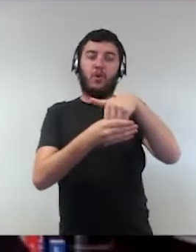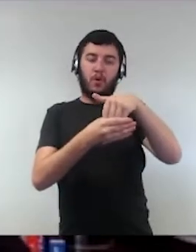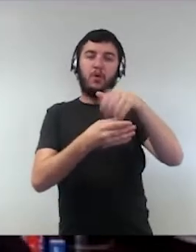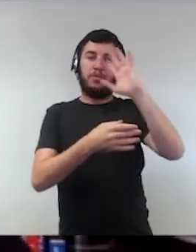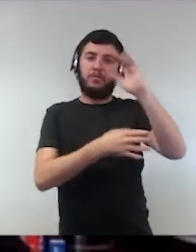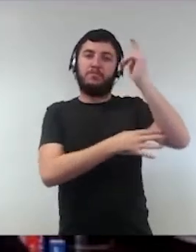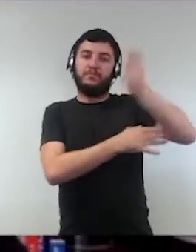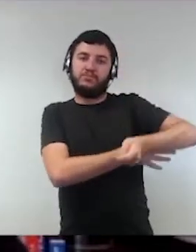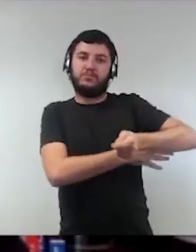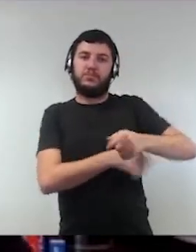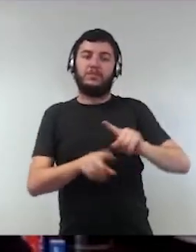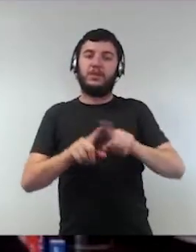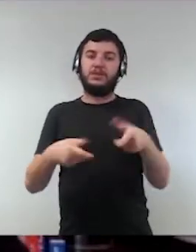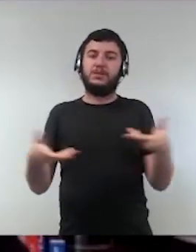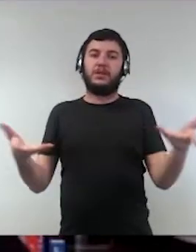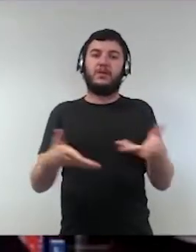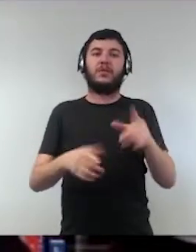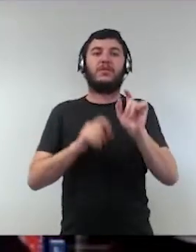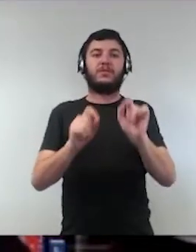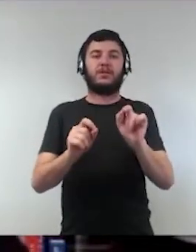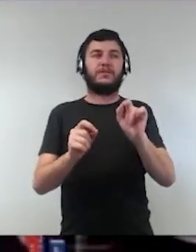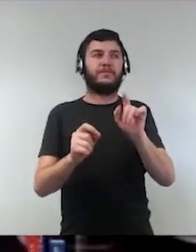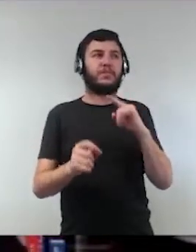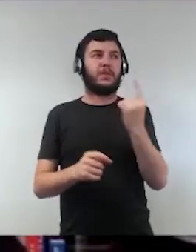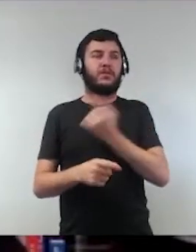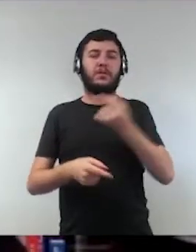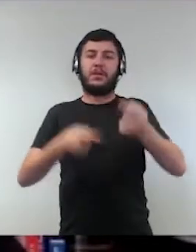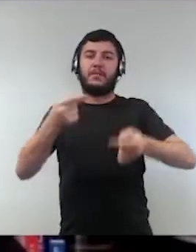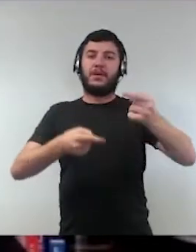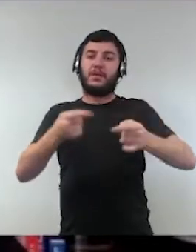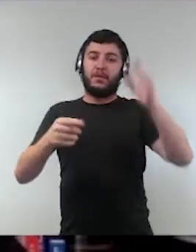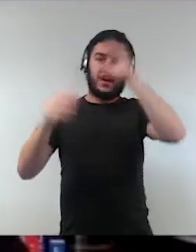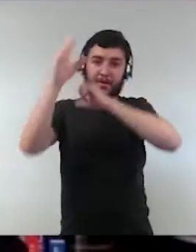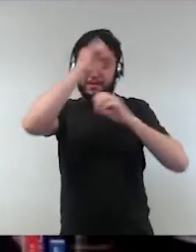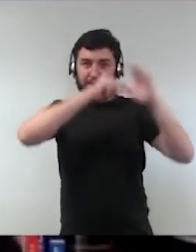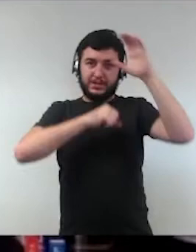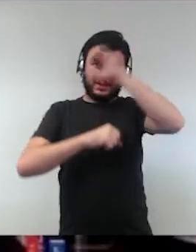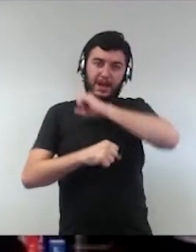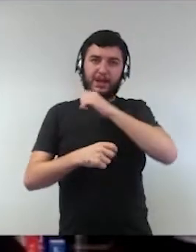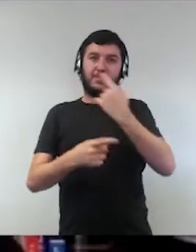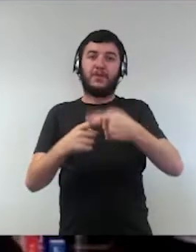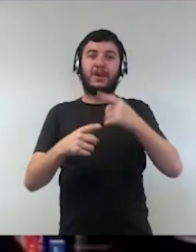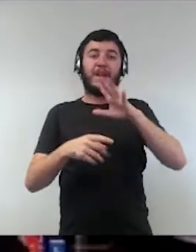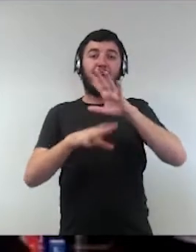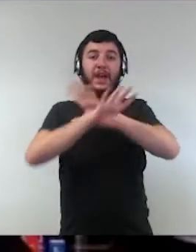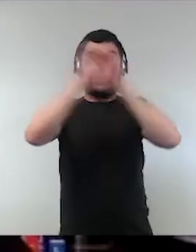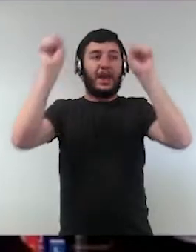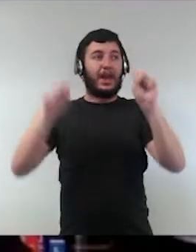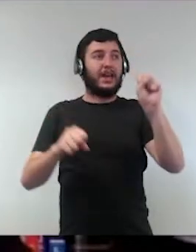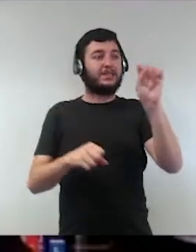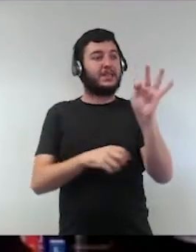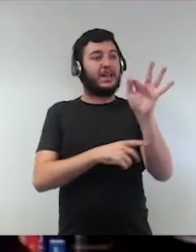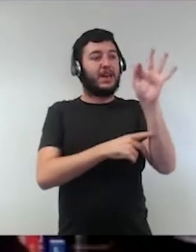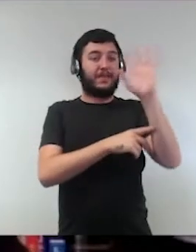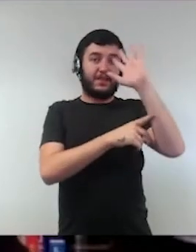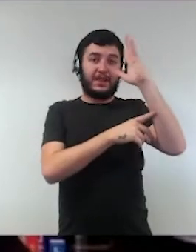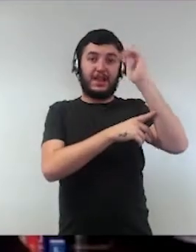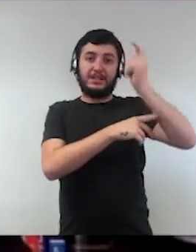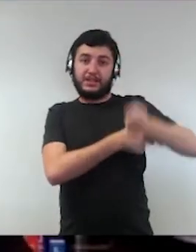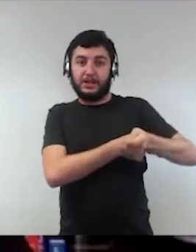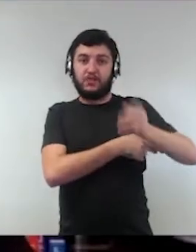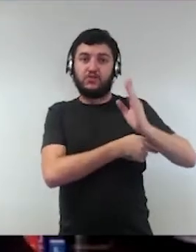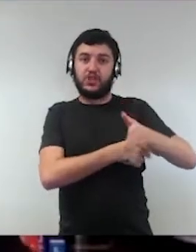que medida o aprendizado com essa decisão do Supremo Tribunal Federal poderia levar, inclusive, o reconhecimento